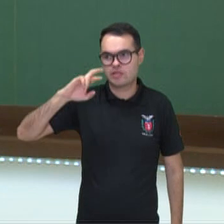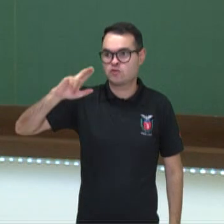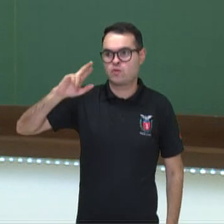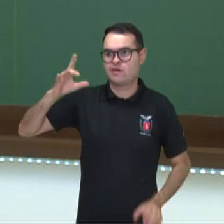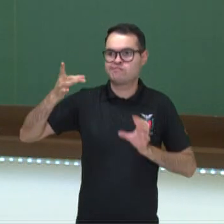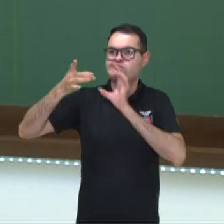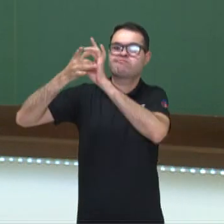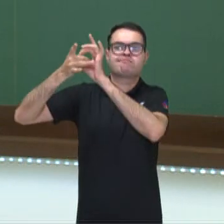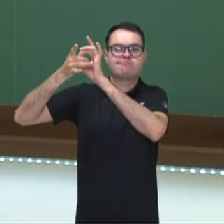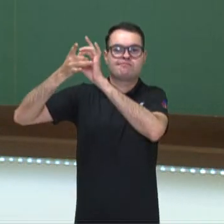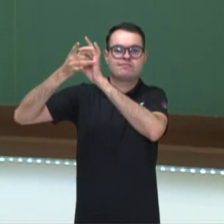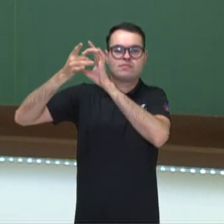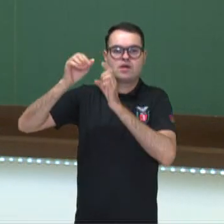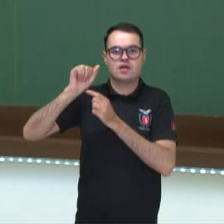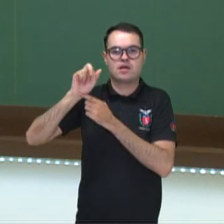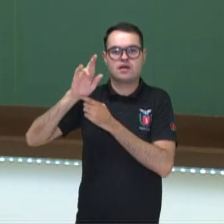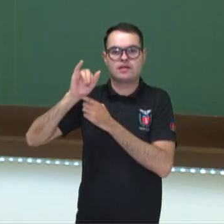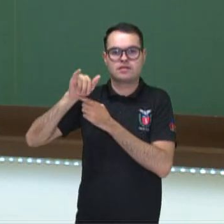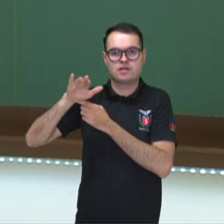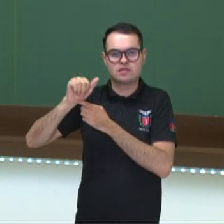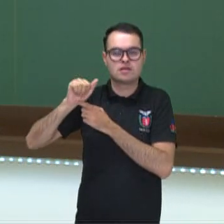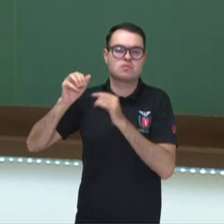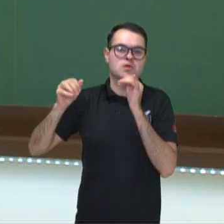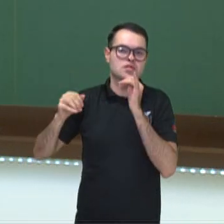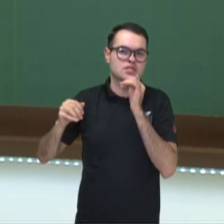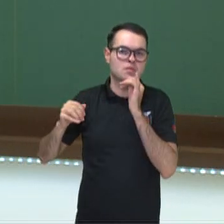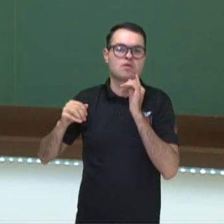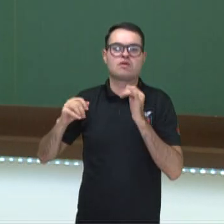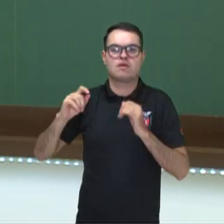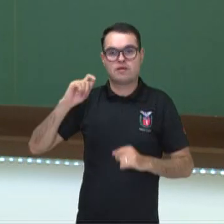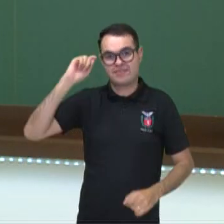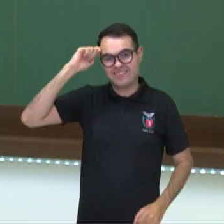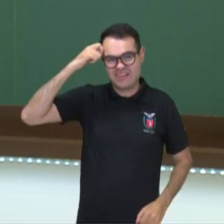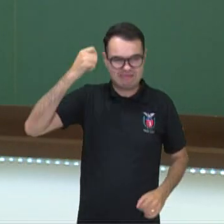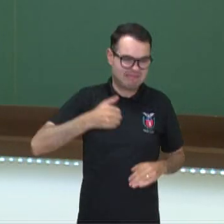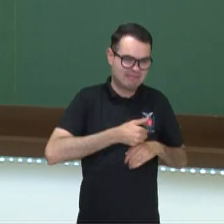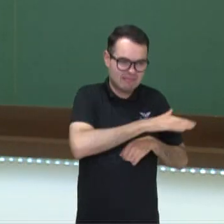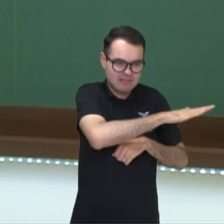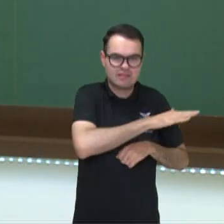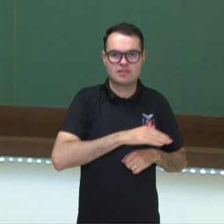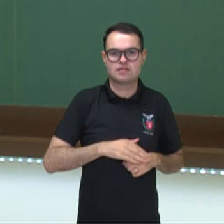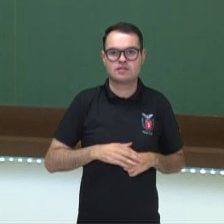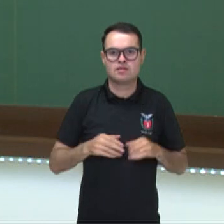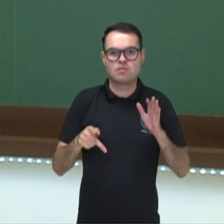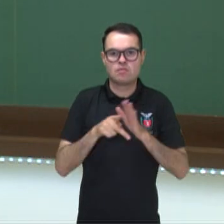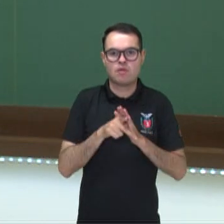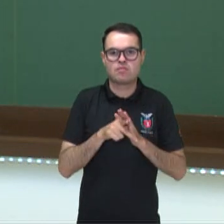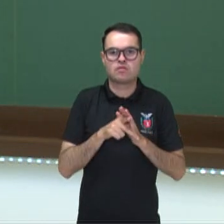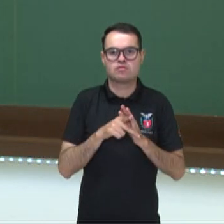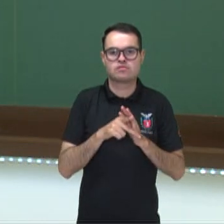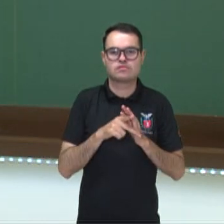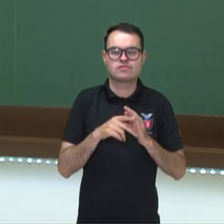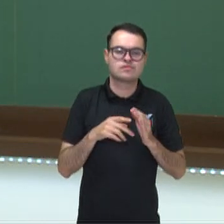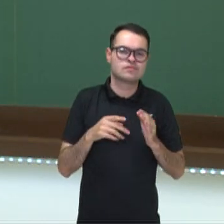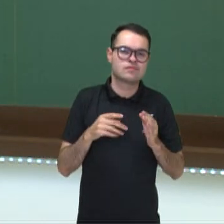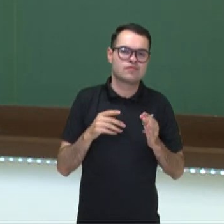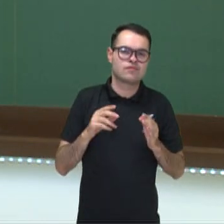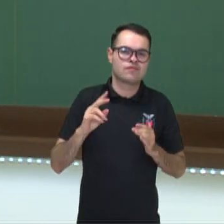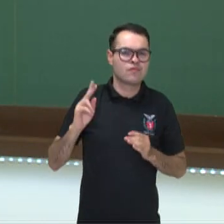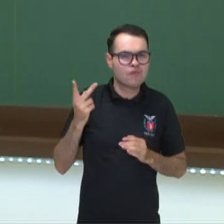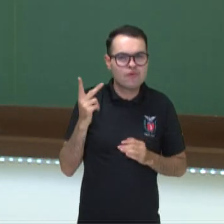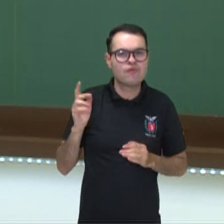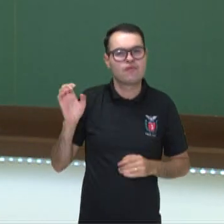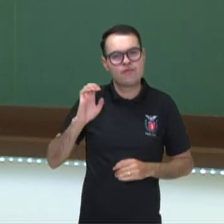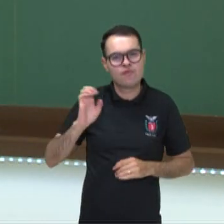arianas, como, por exemplo, a etnia, a raça negra, como a questão sexual também, com homossexuais, uma série de